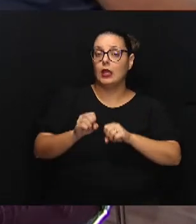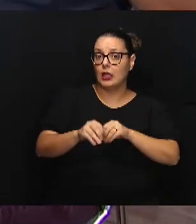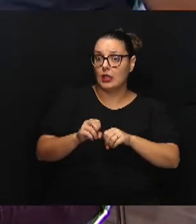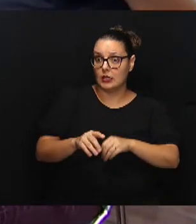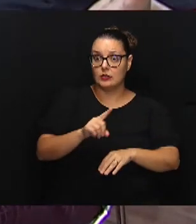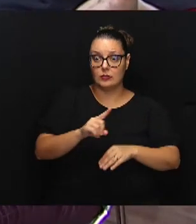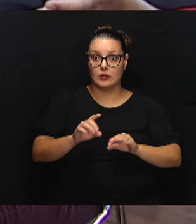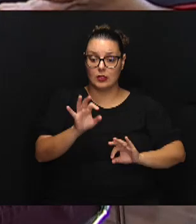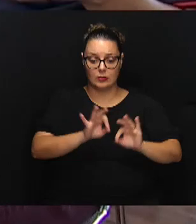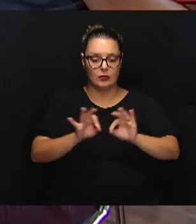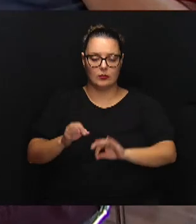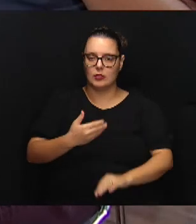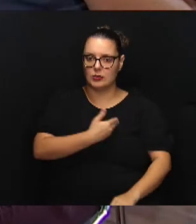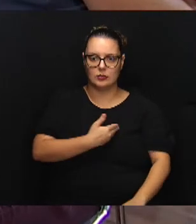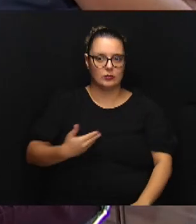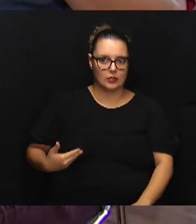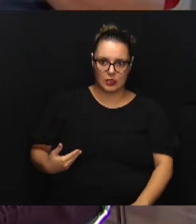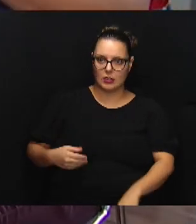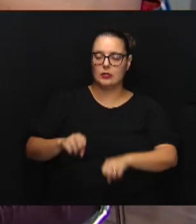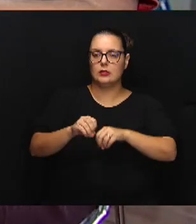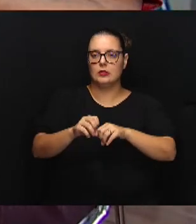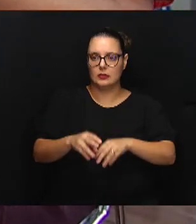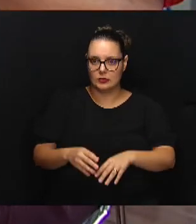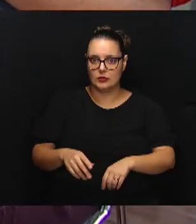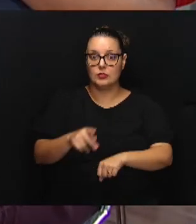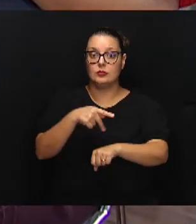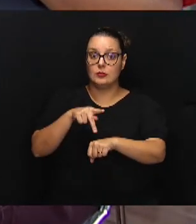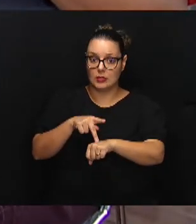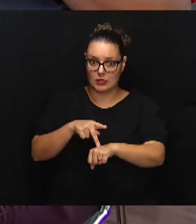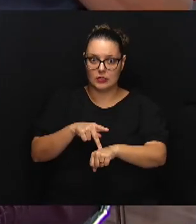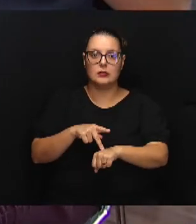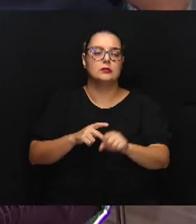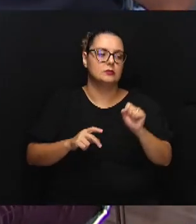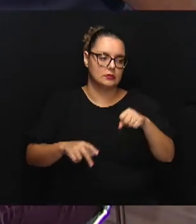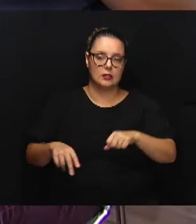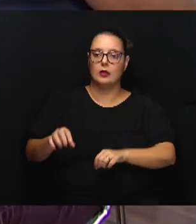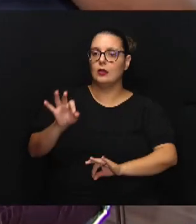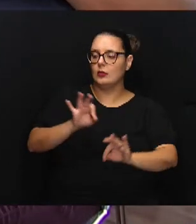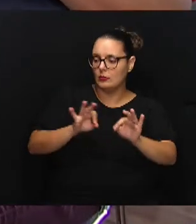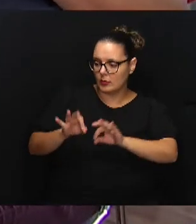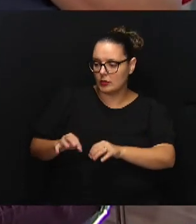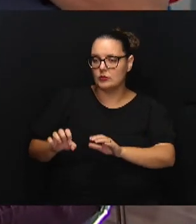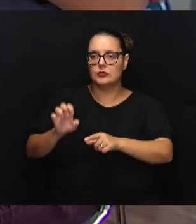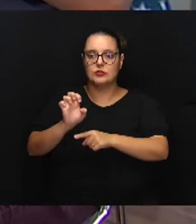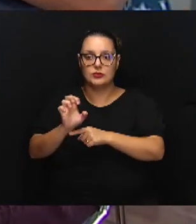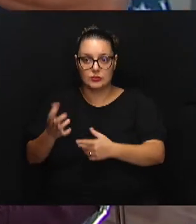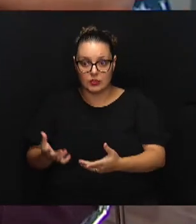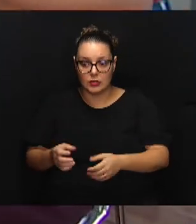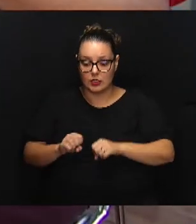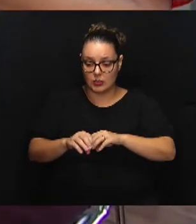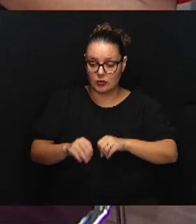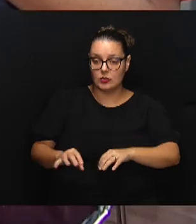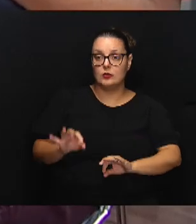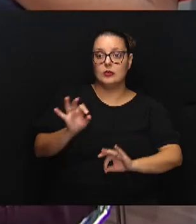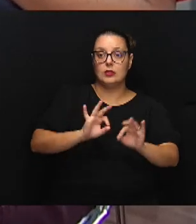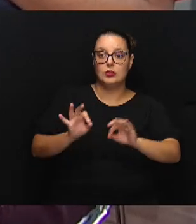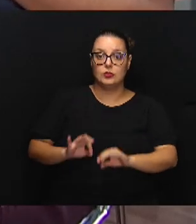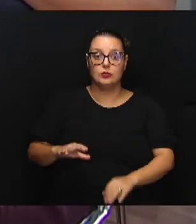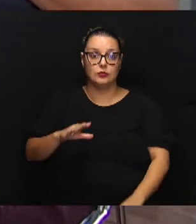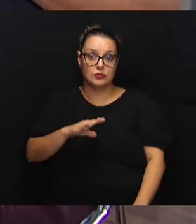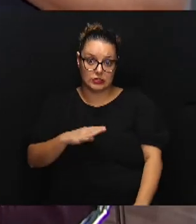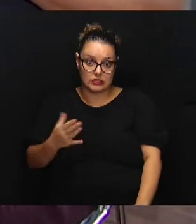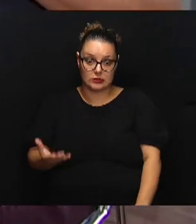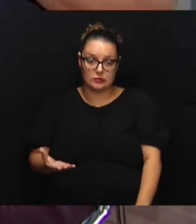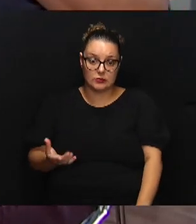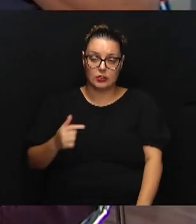um projeto de governo, educação é um projeto de país, educação é um projeto do Estado, educação é um projeto do município, né? A